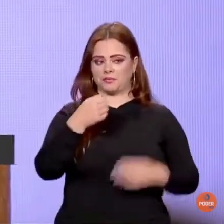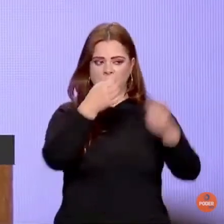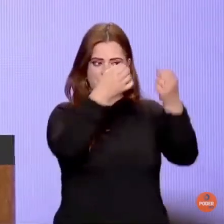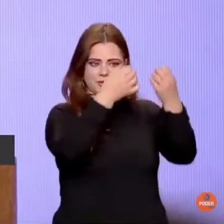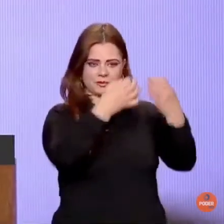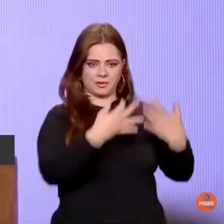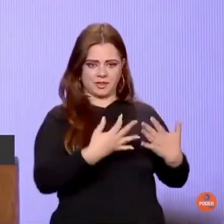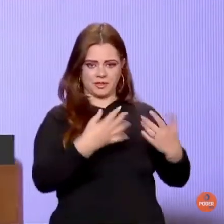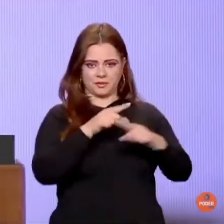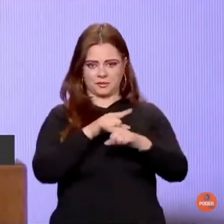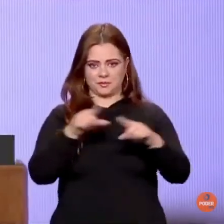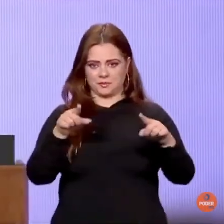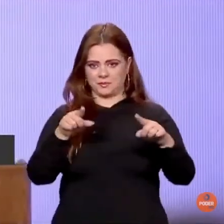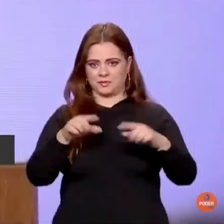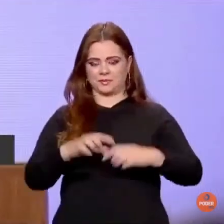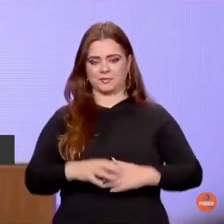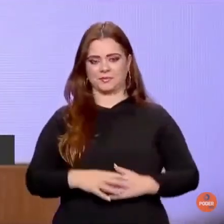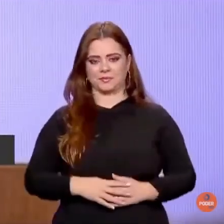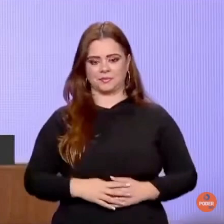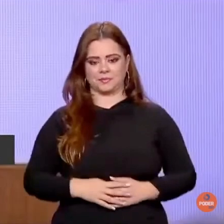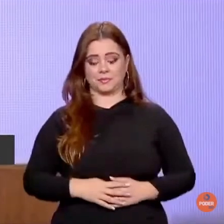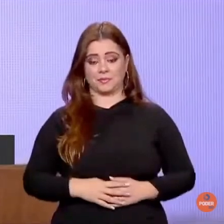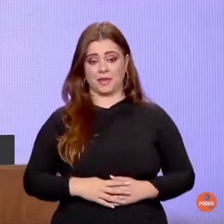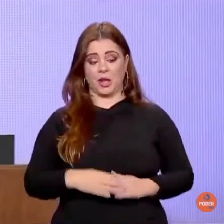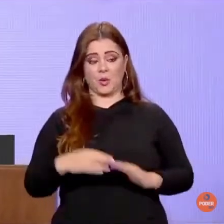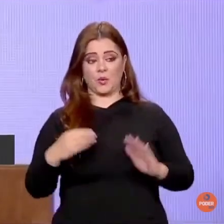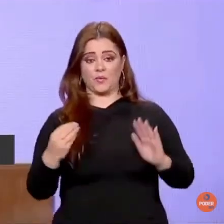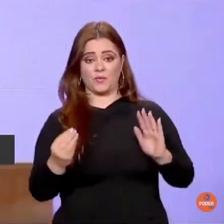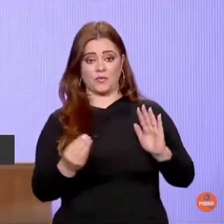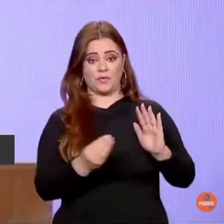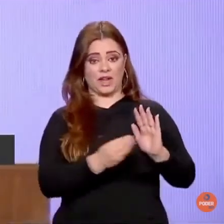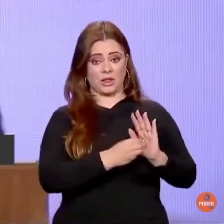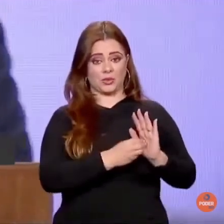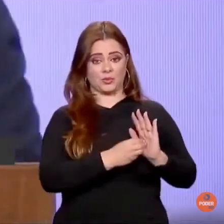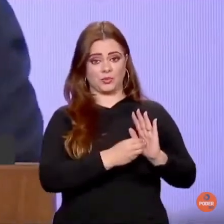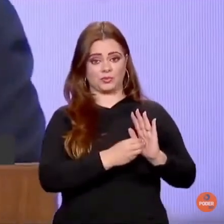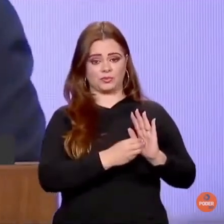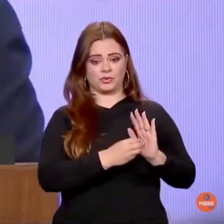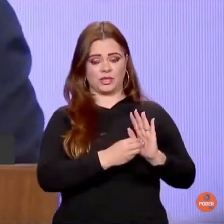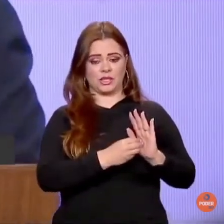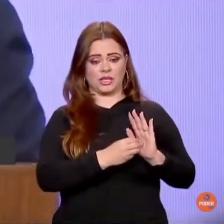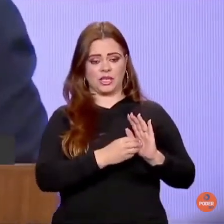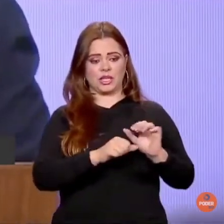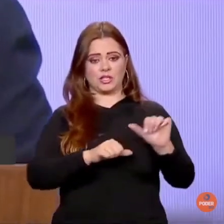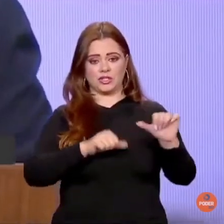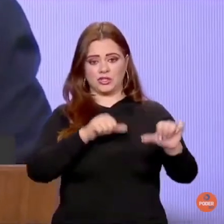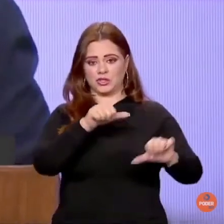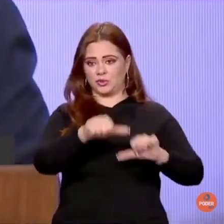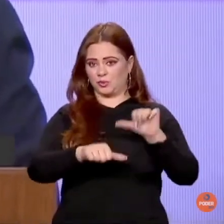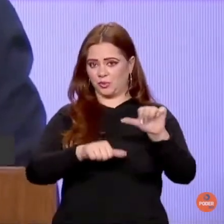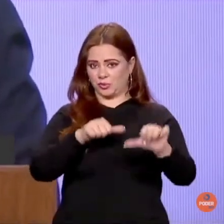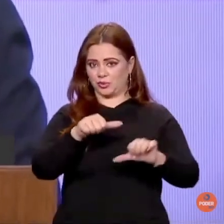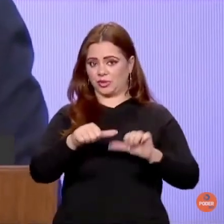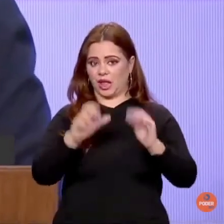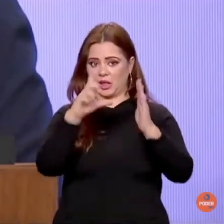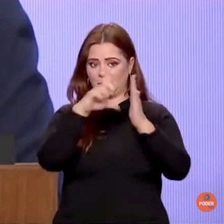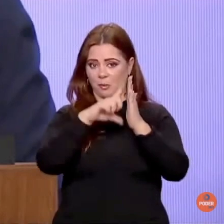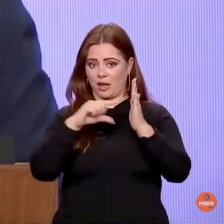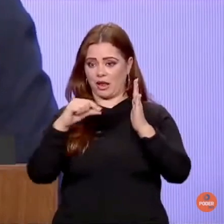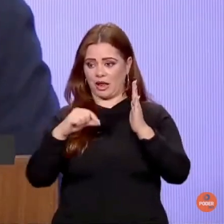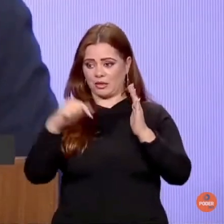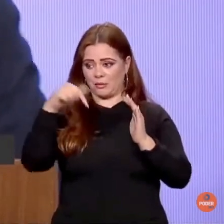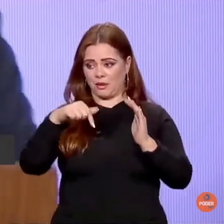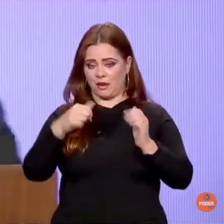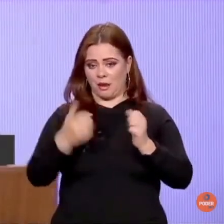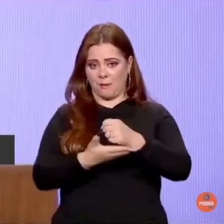explicação para vocês. O fato de ter transferido do Palácio do Planalto